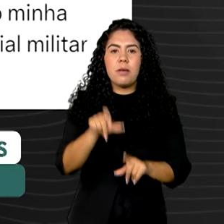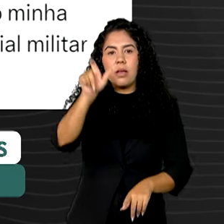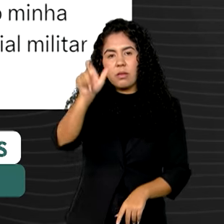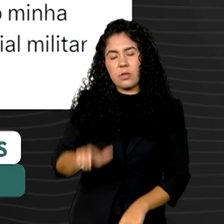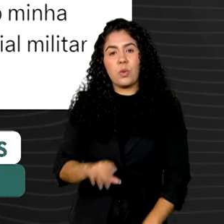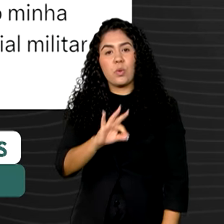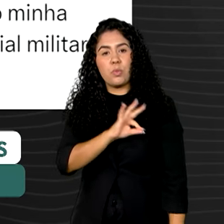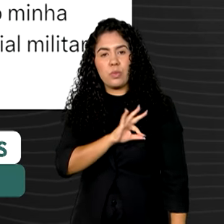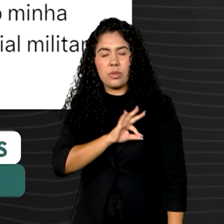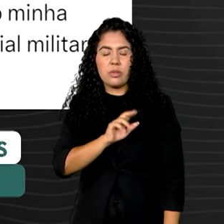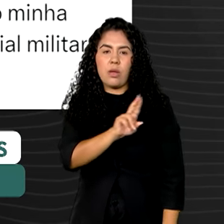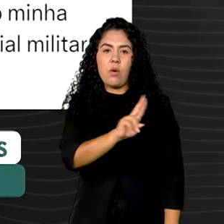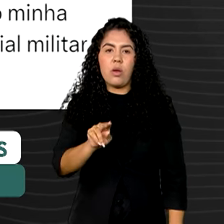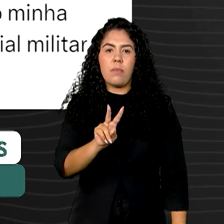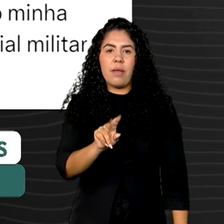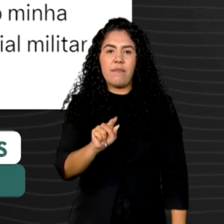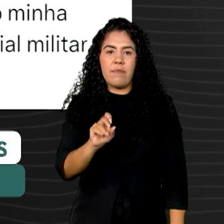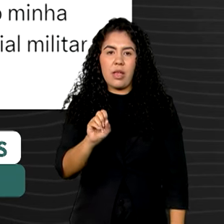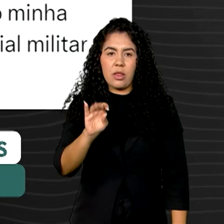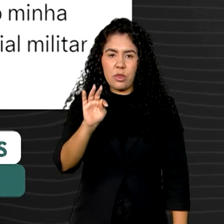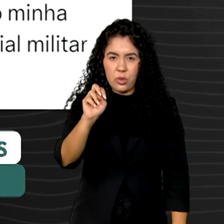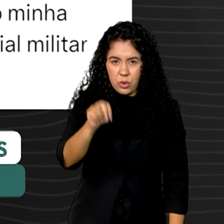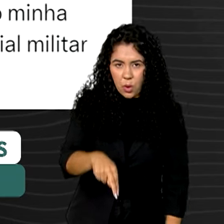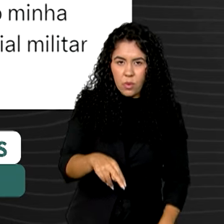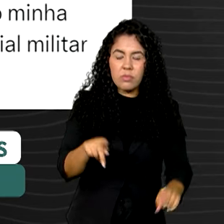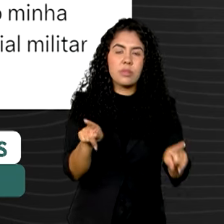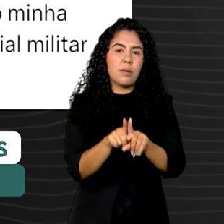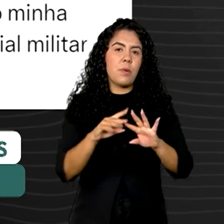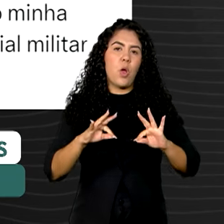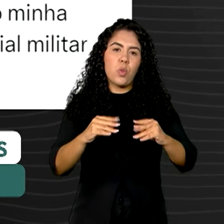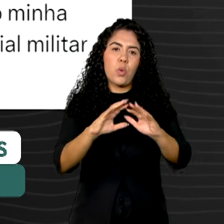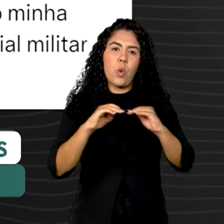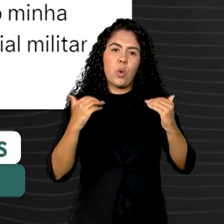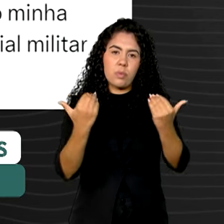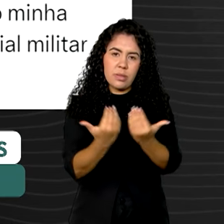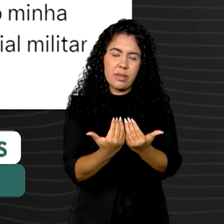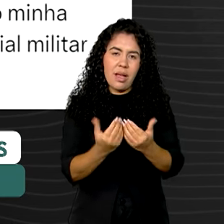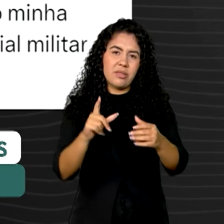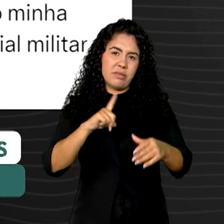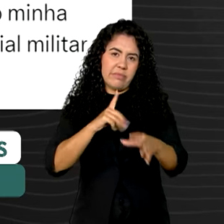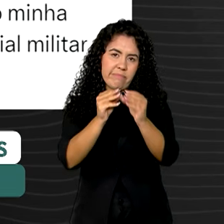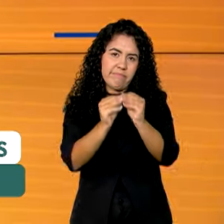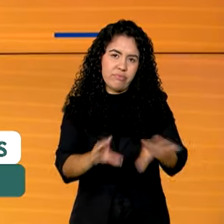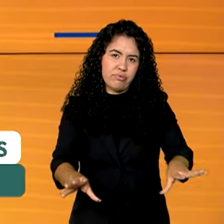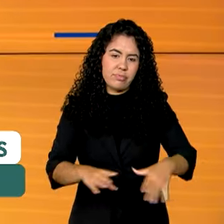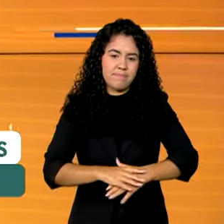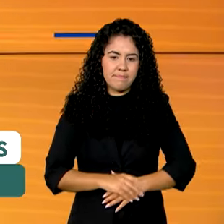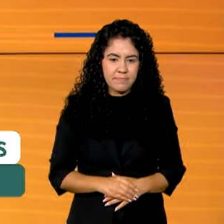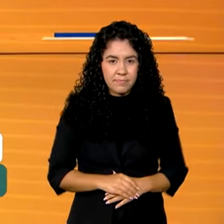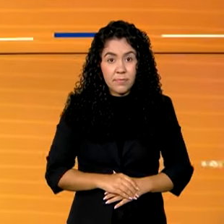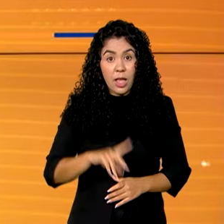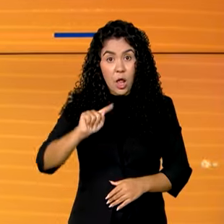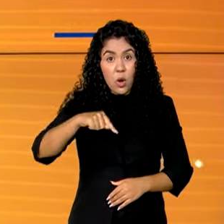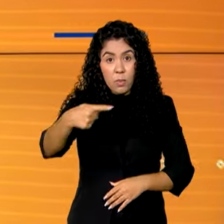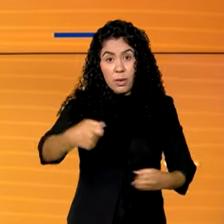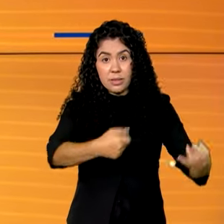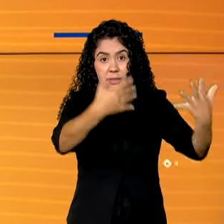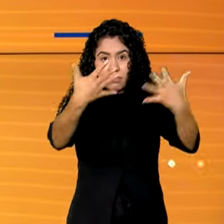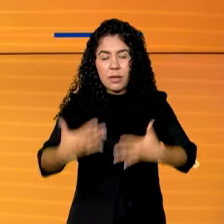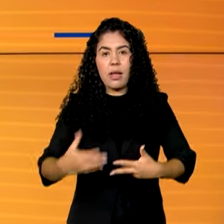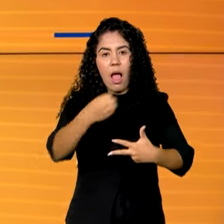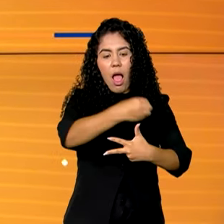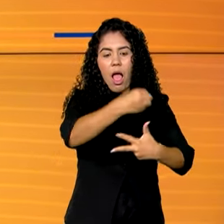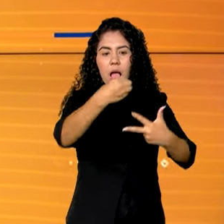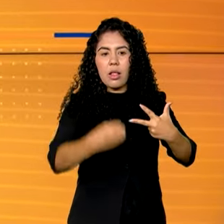policial militar Everton kirt Júnior e a toda a comunidade afetada veja seguir Enem